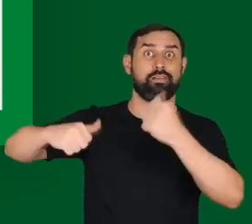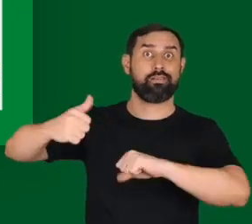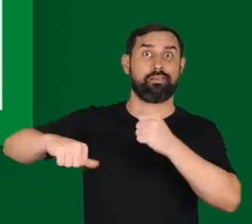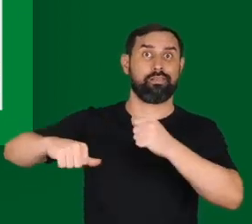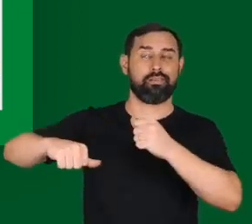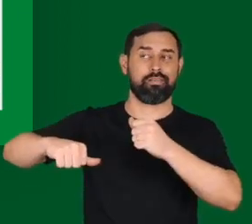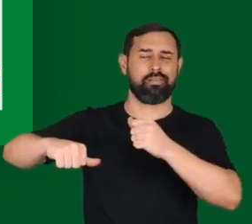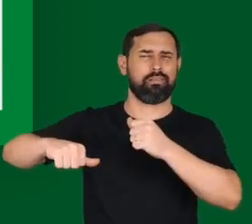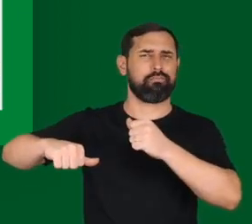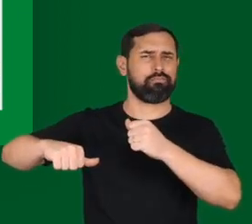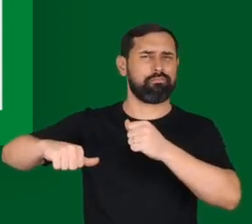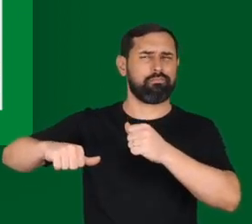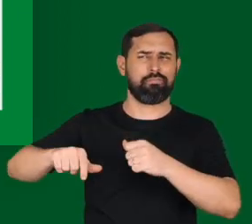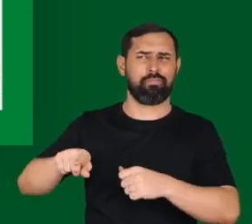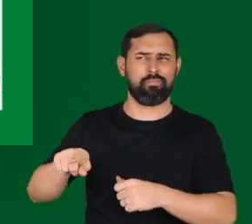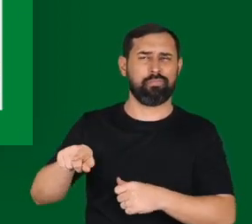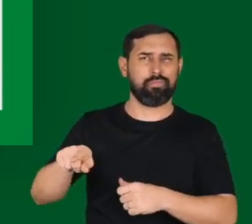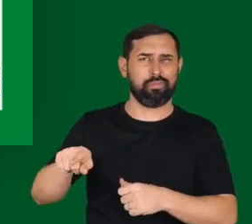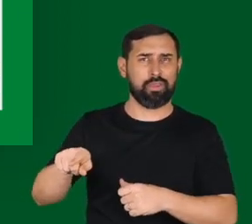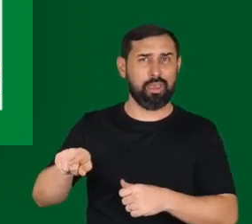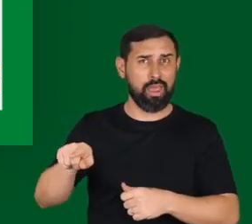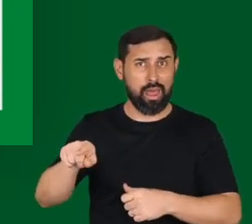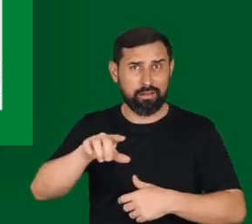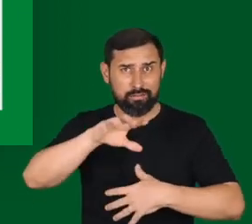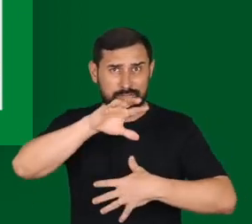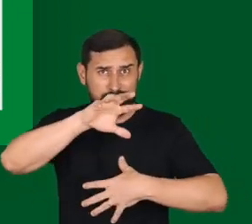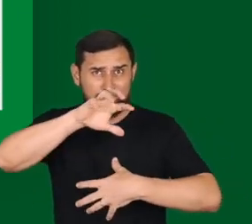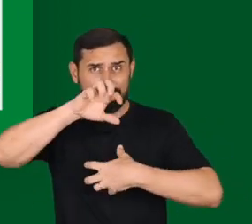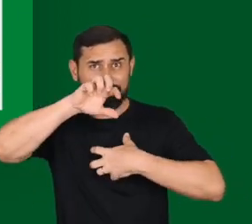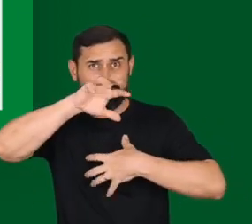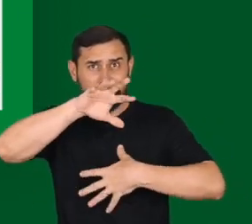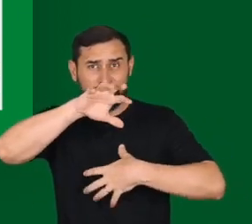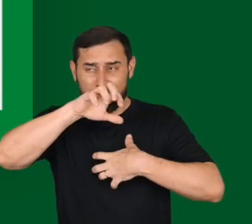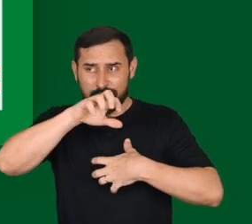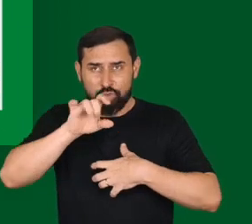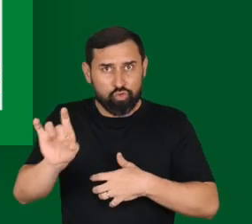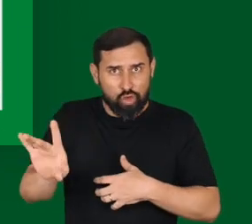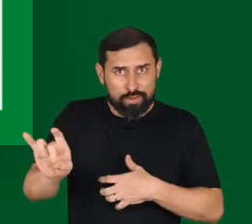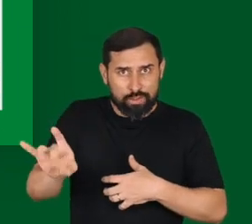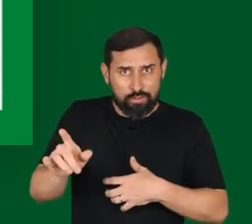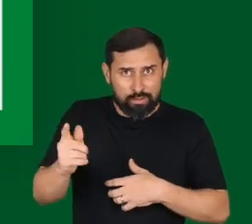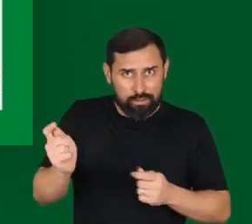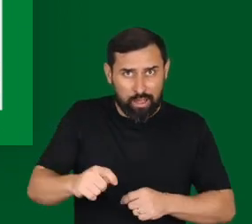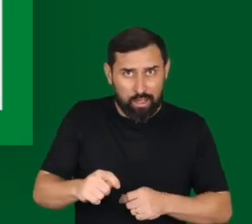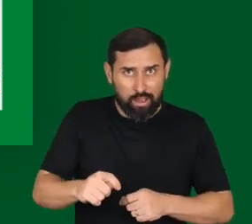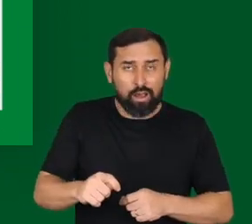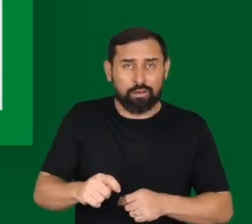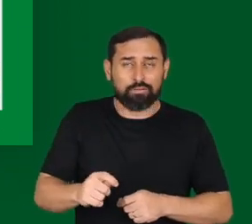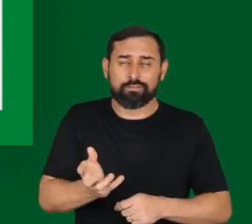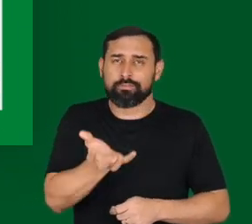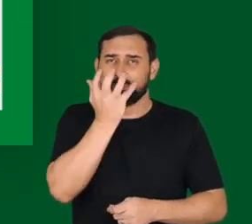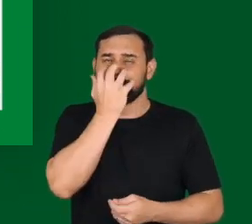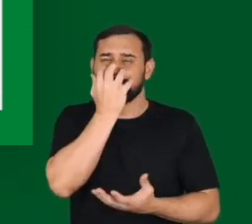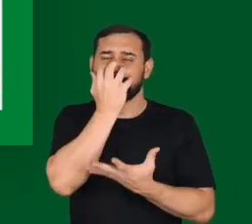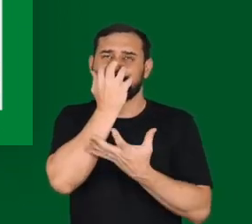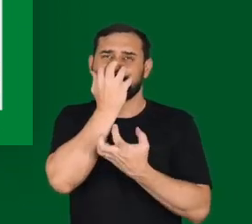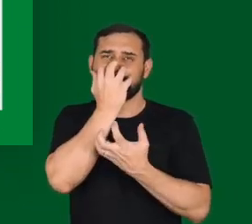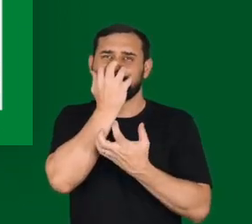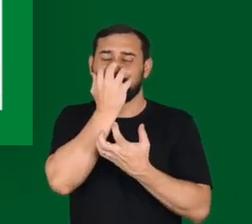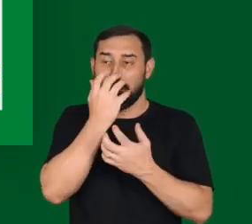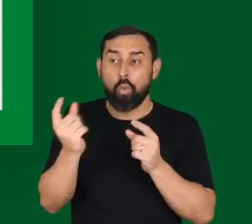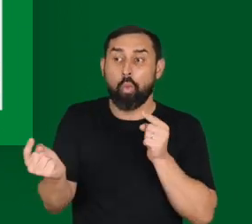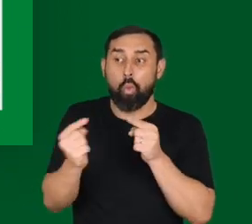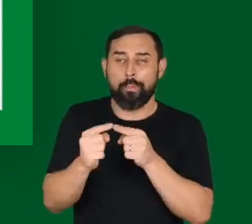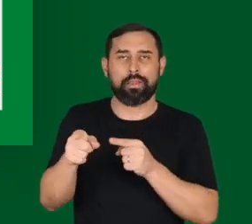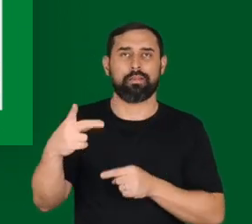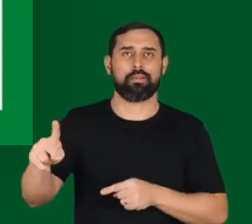fornecer oxigênio suplementar. E aí a gente vai avaliar qual dispositivo que a gente vai utilizar. Se o paciente tem drive respiratório, tem respiração espontânea, eu vou